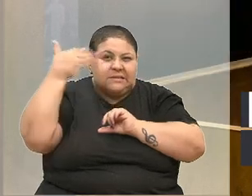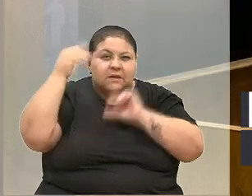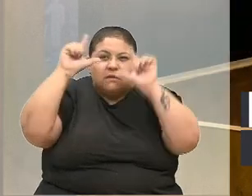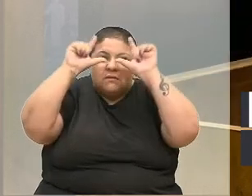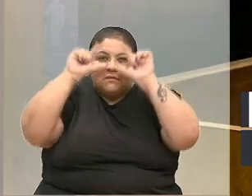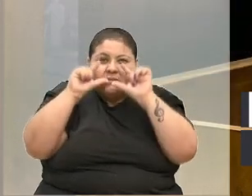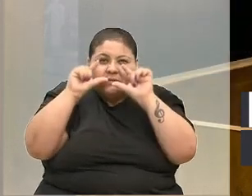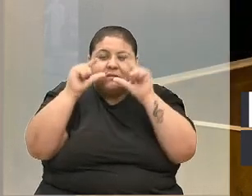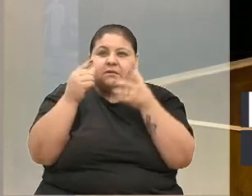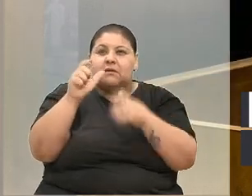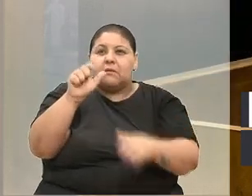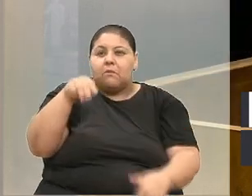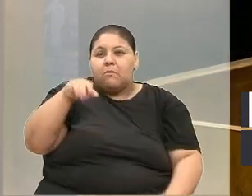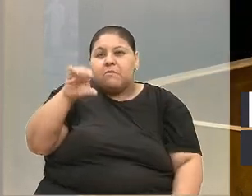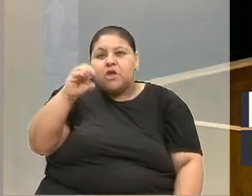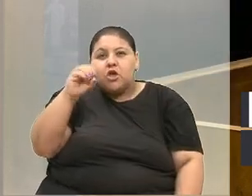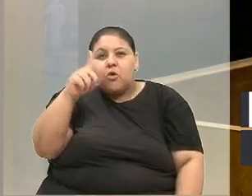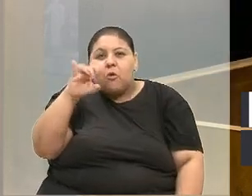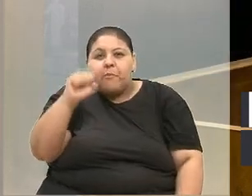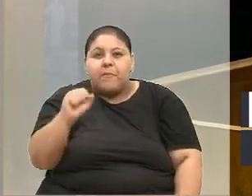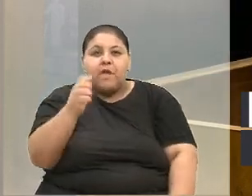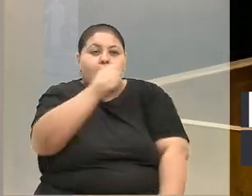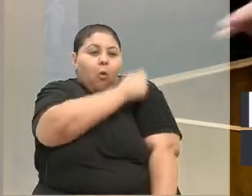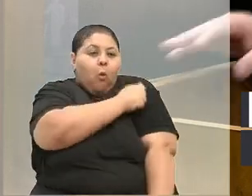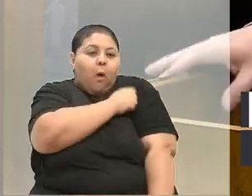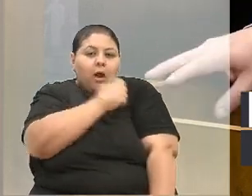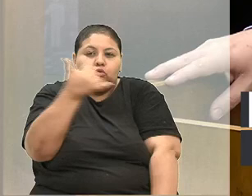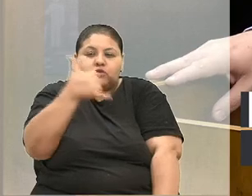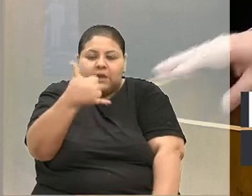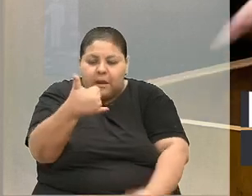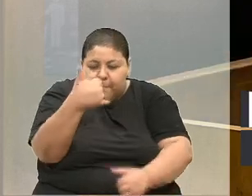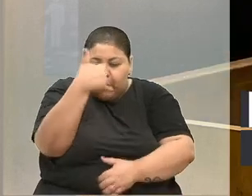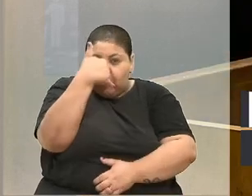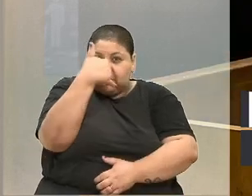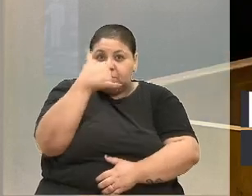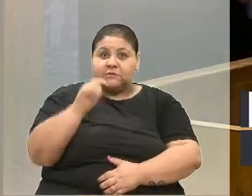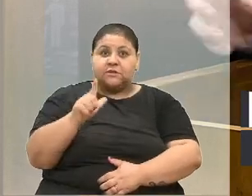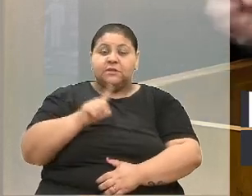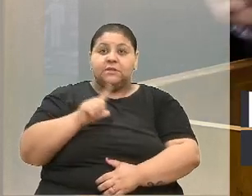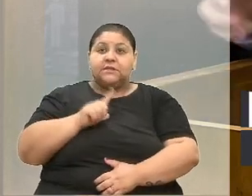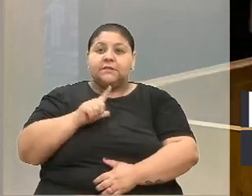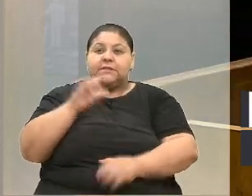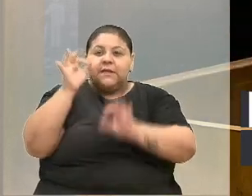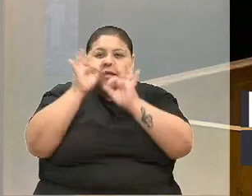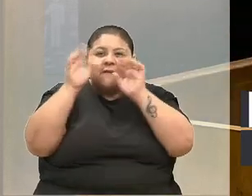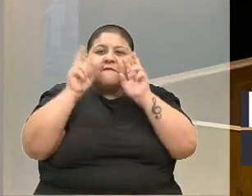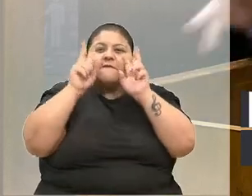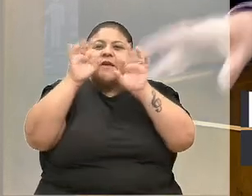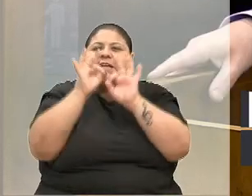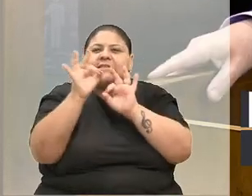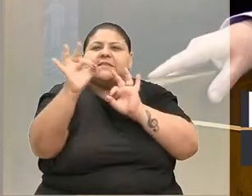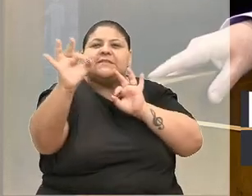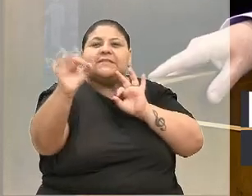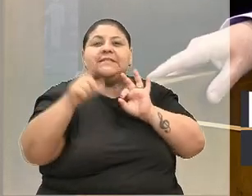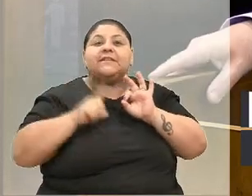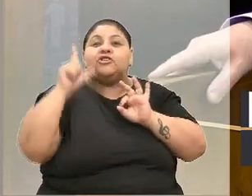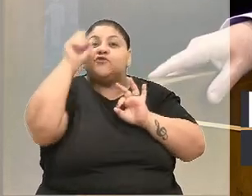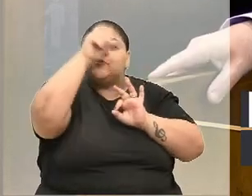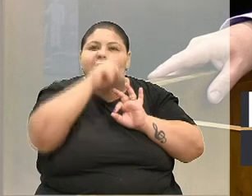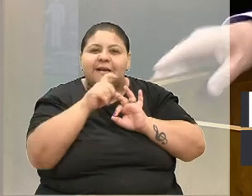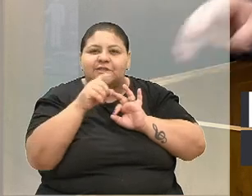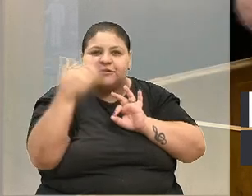o aluno fica muito tempo com o celular próximo, quando ele tem que enxergar mais à distância, ele já começa a ter